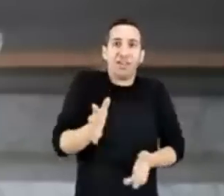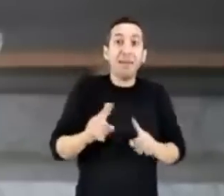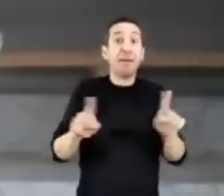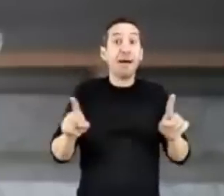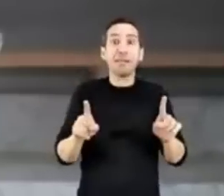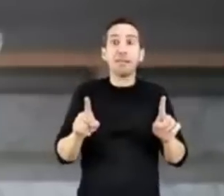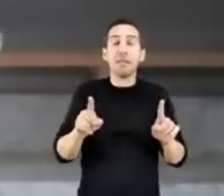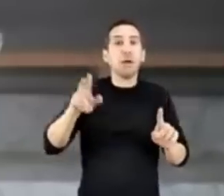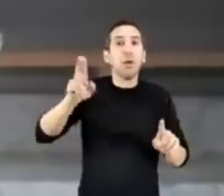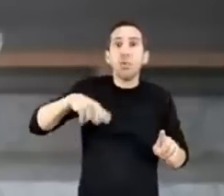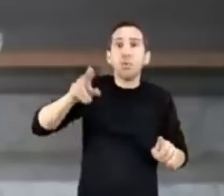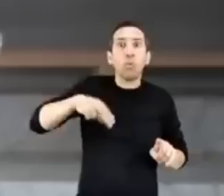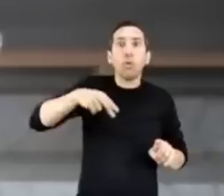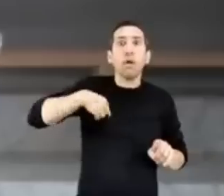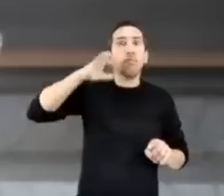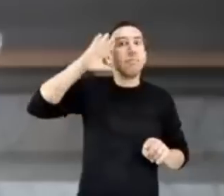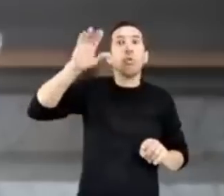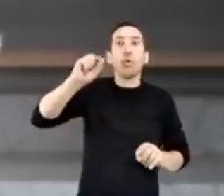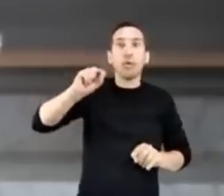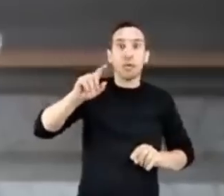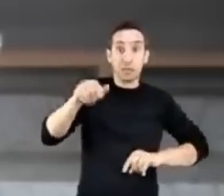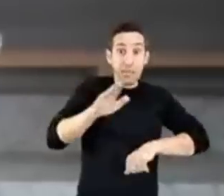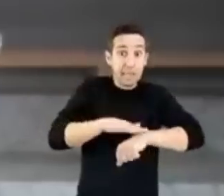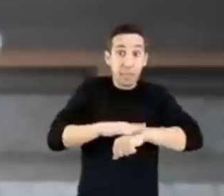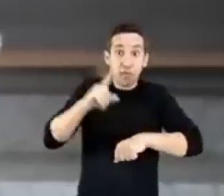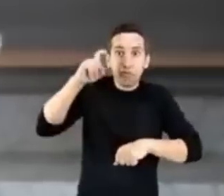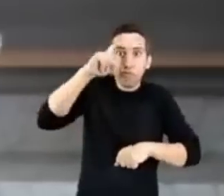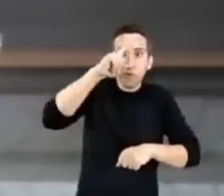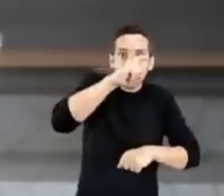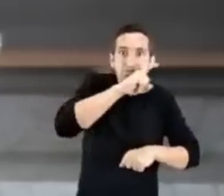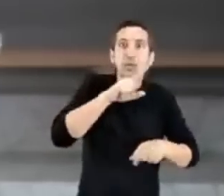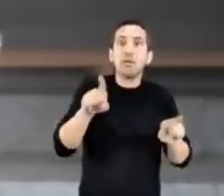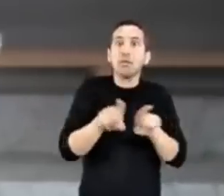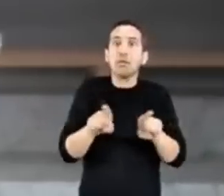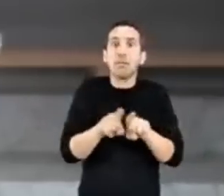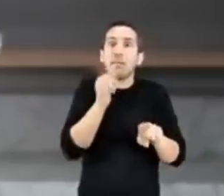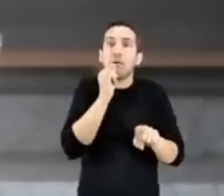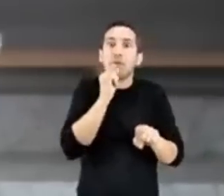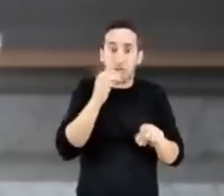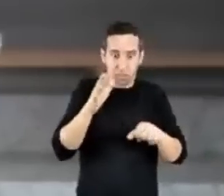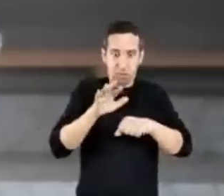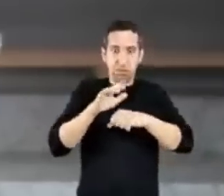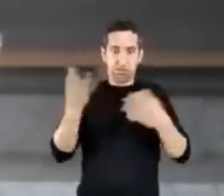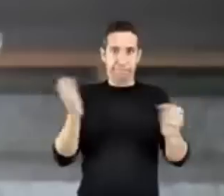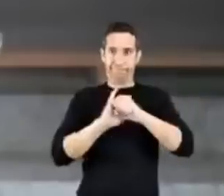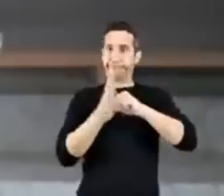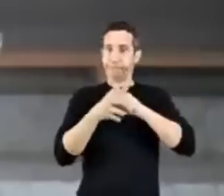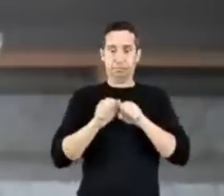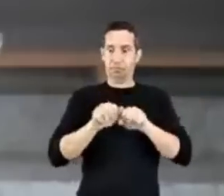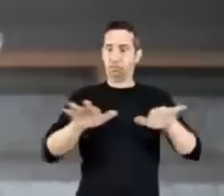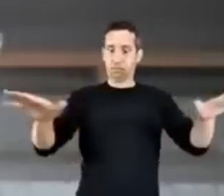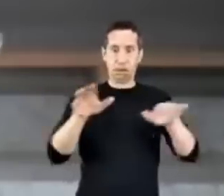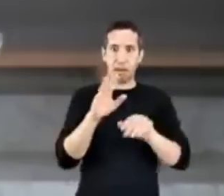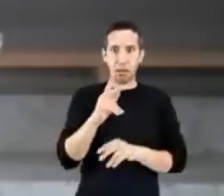nenhum de nós imaginava que esses tempos difíceis também estaria relacionado a uma pandemia e esses dias